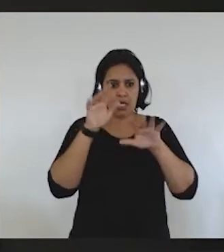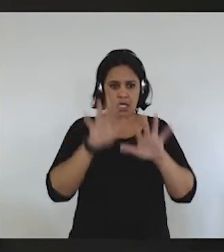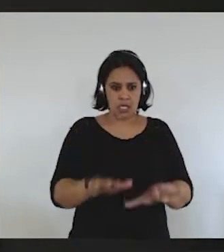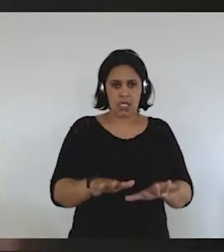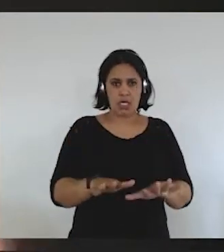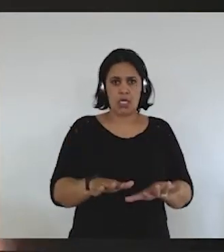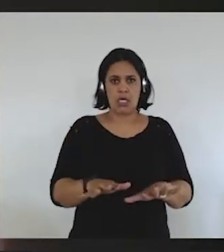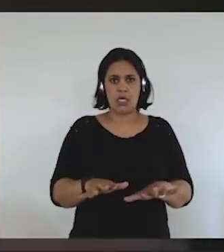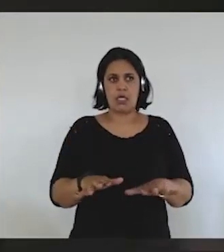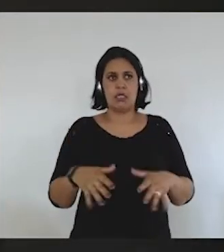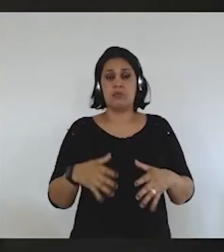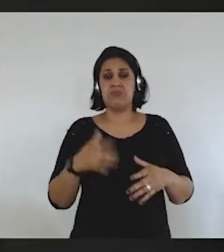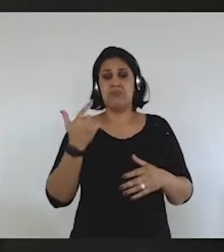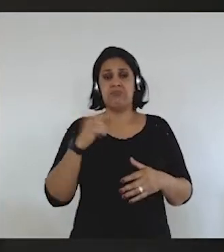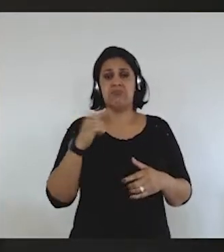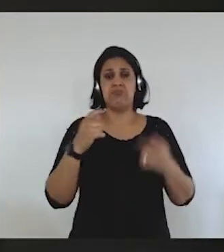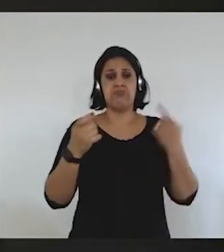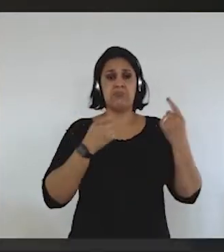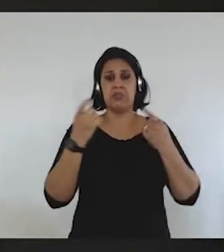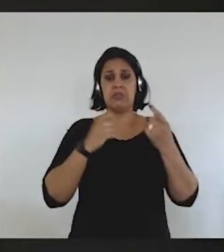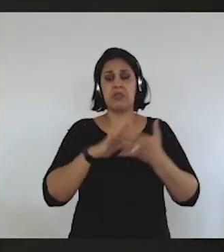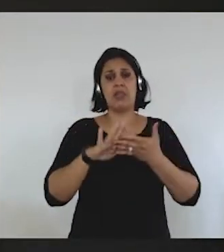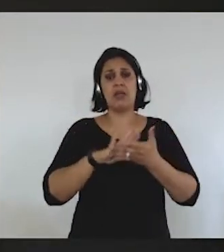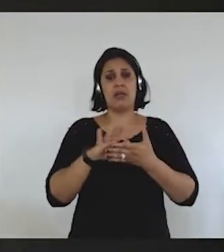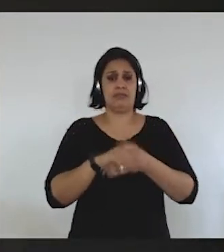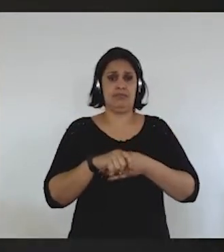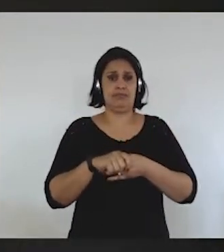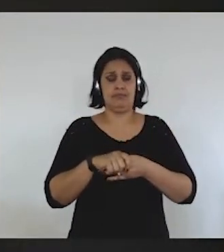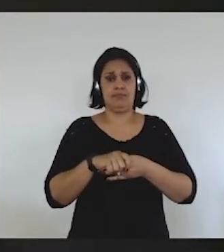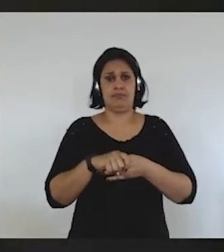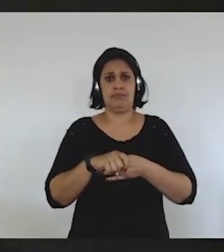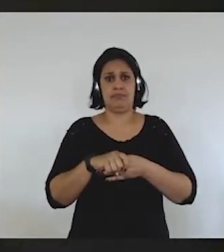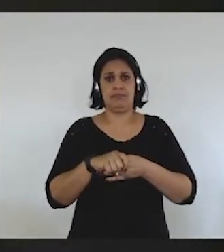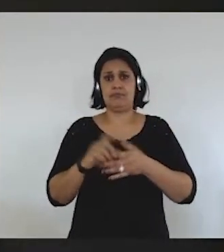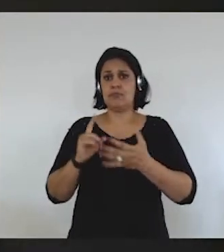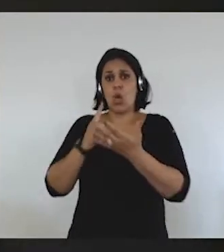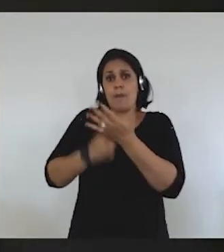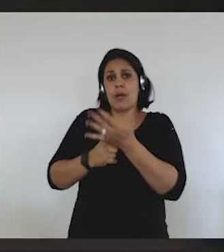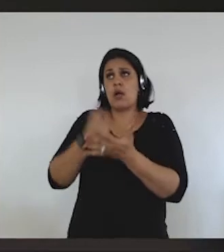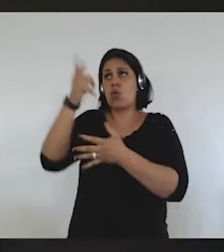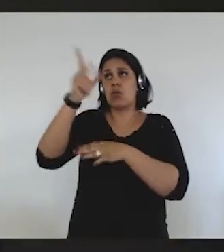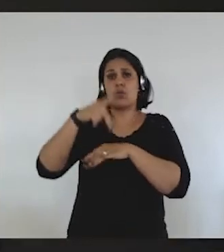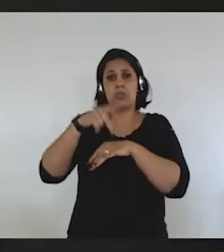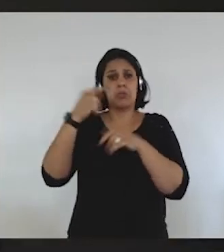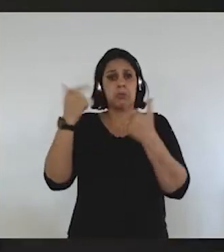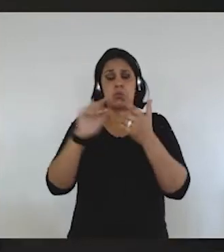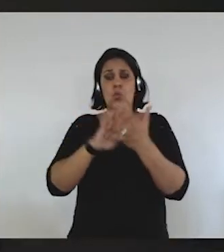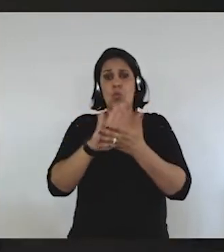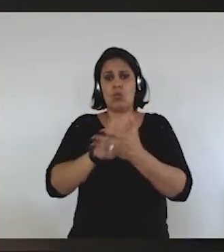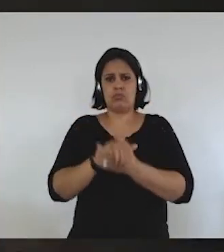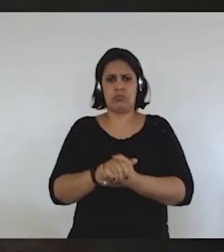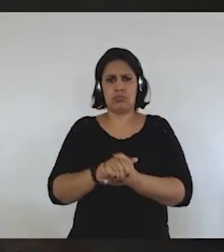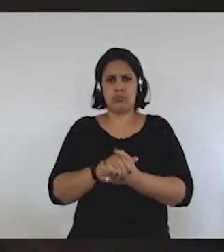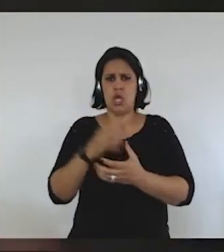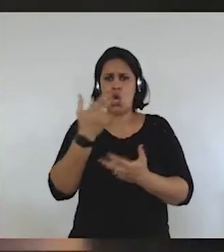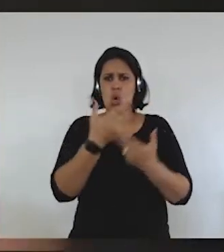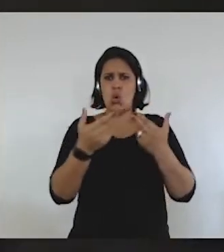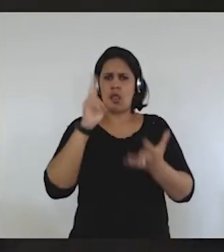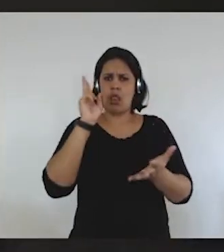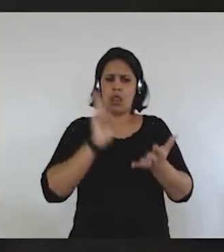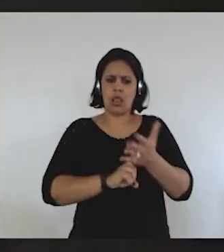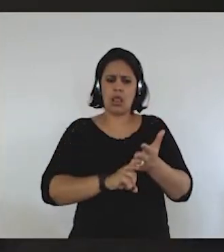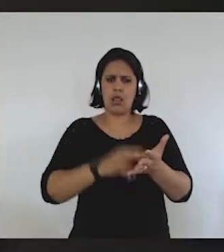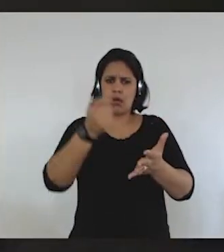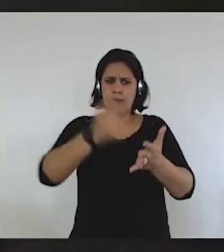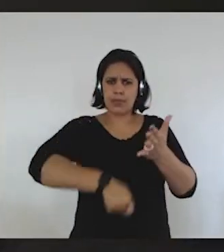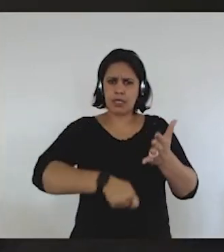ou sequer uma preocupação com a pactuação internacional. Obediência a tratados. Eu lembro